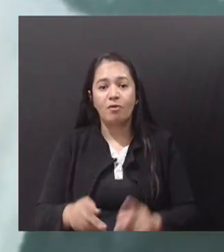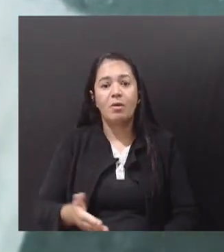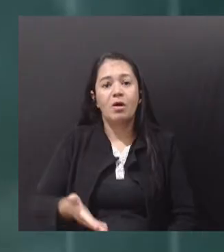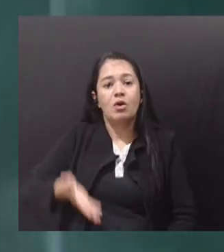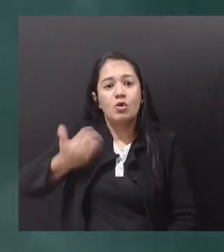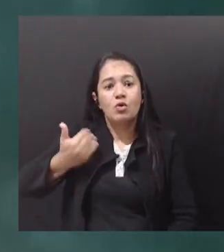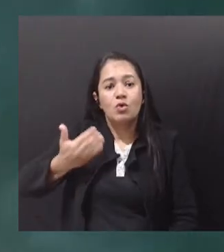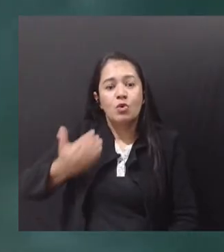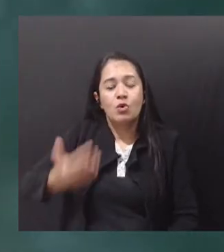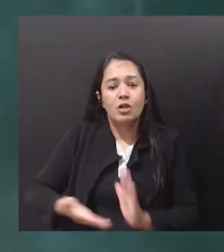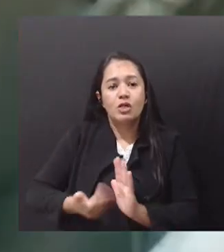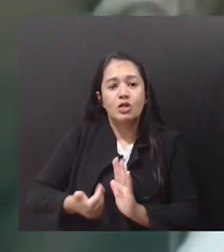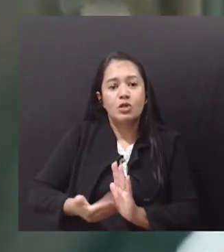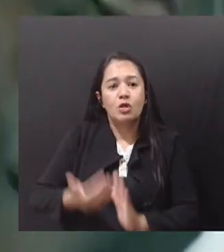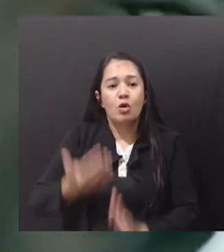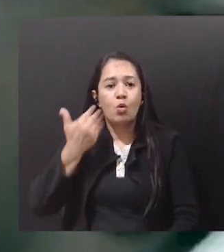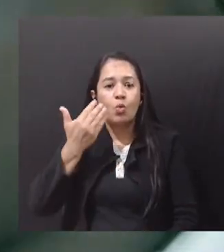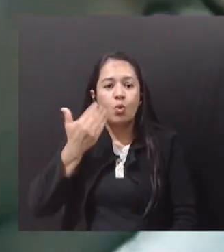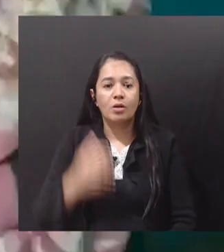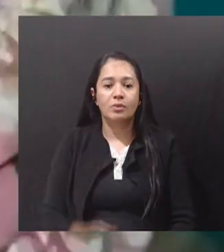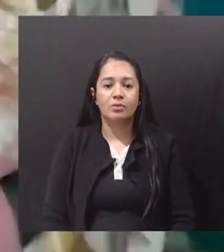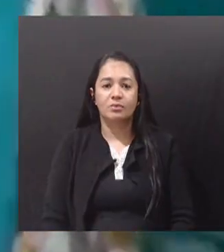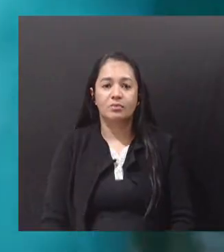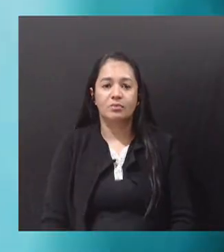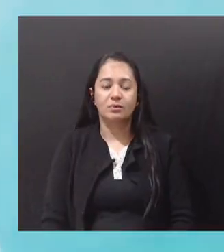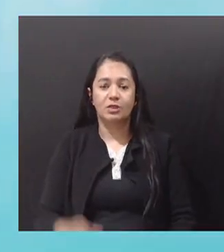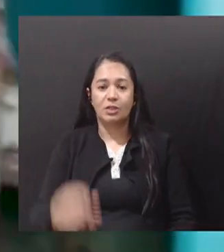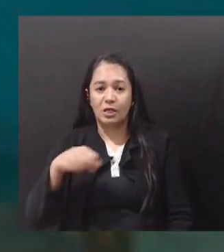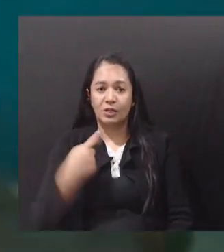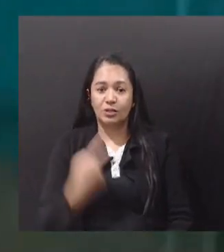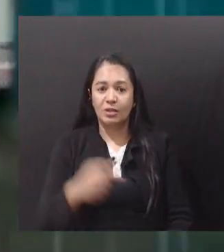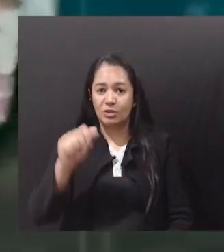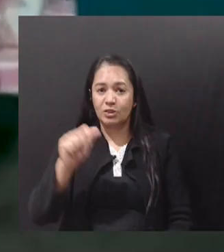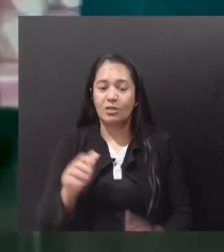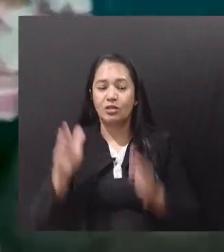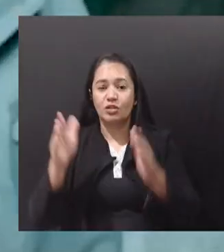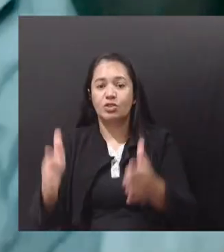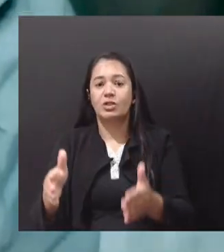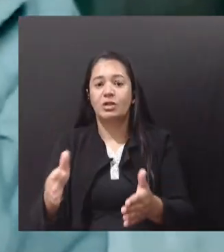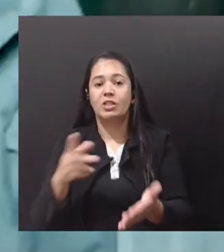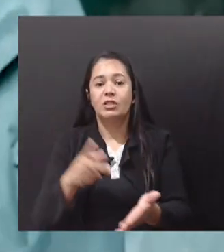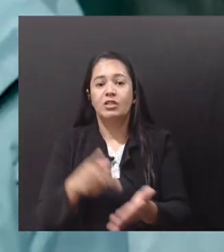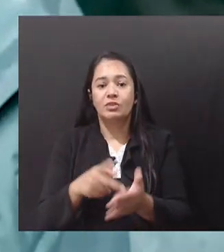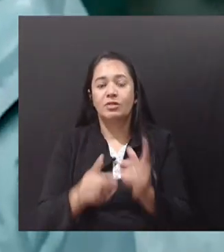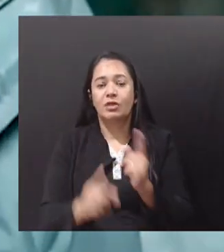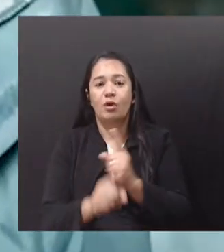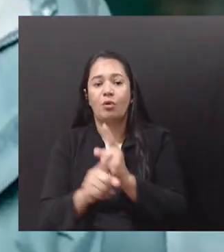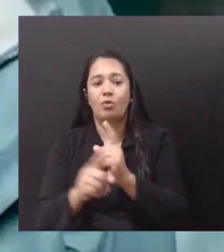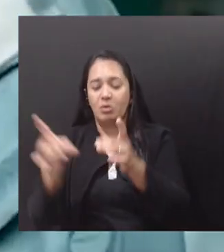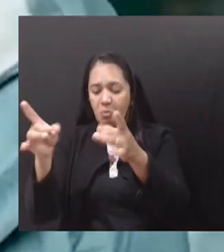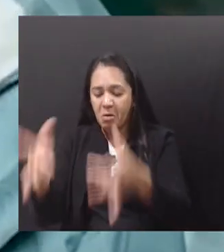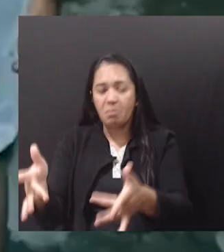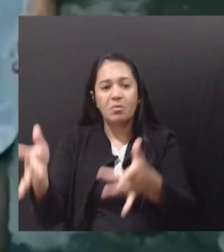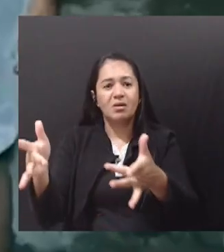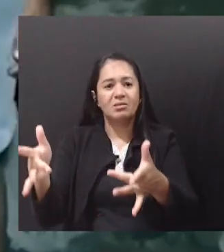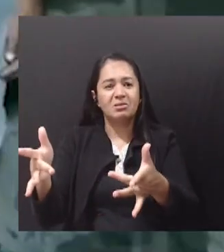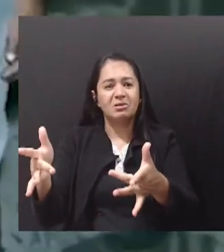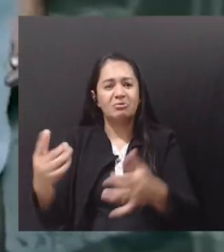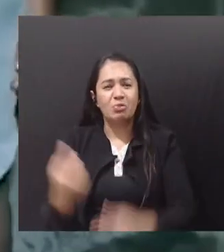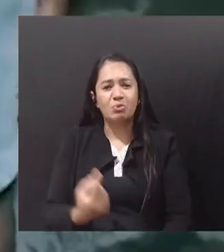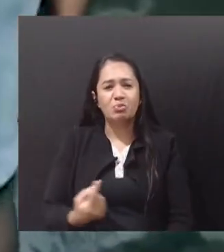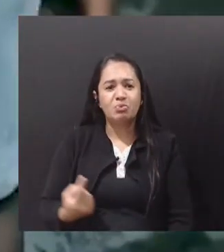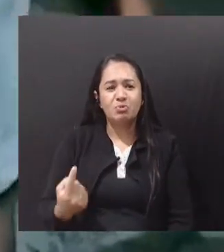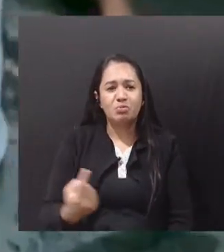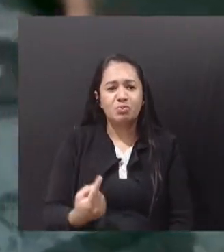e tirar proveito disso. Então, aonde a fraternidade chega, ela realmente encontra um quadro de abandono, de desolação